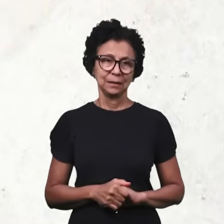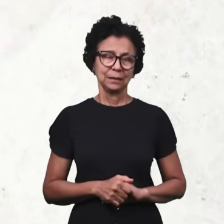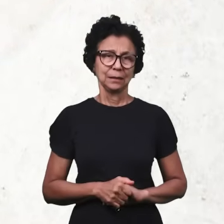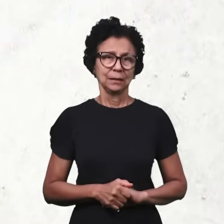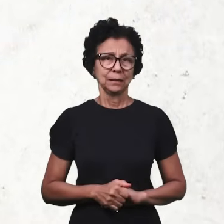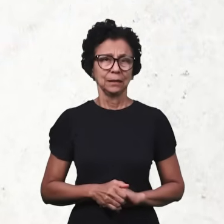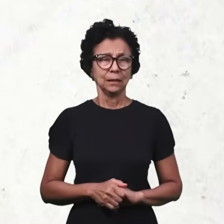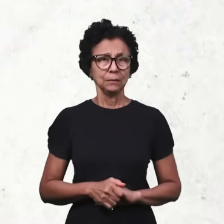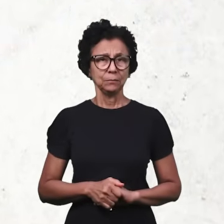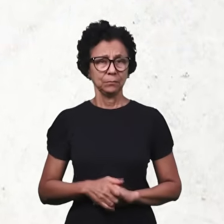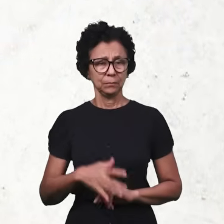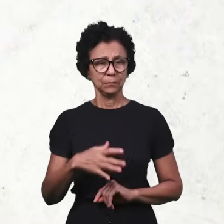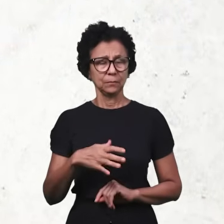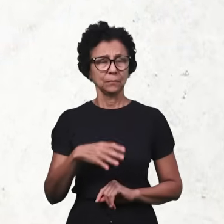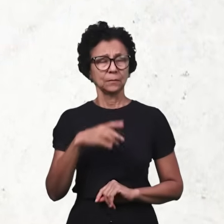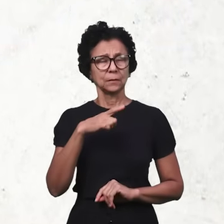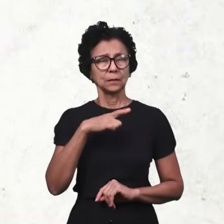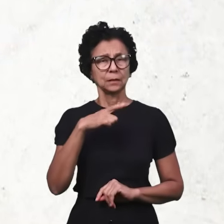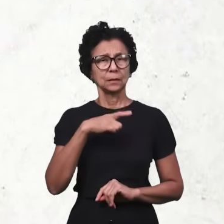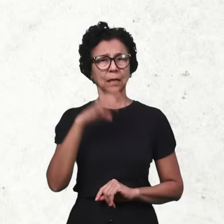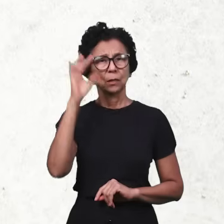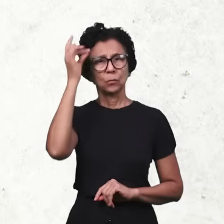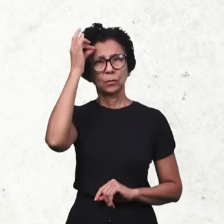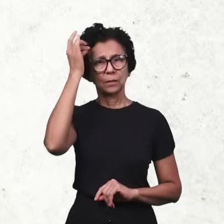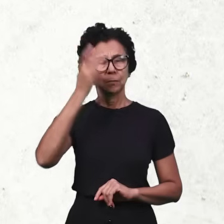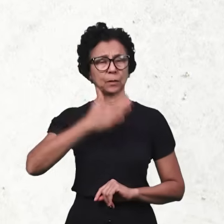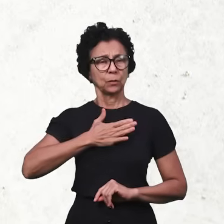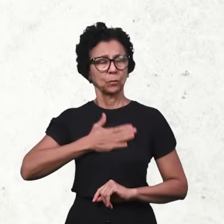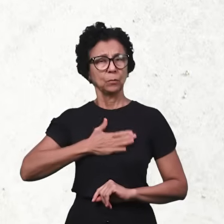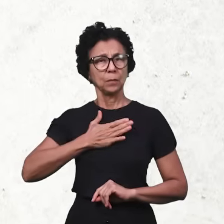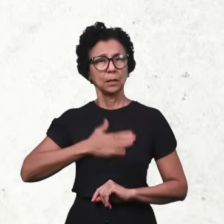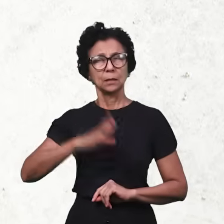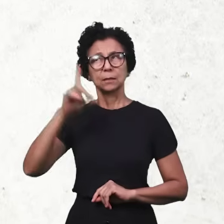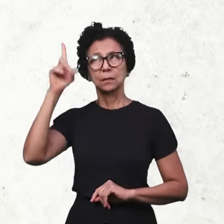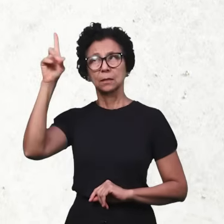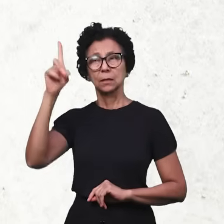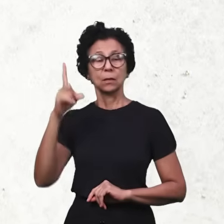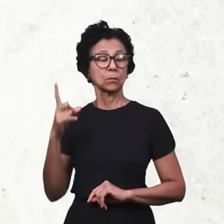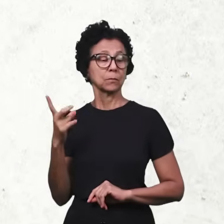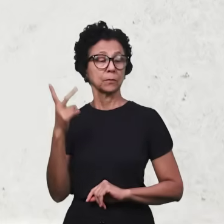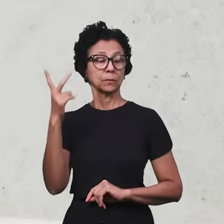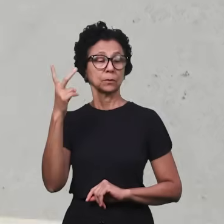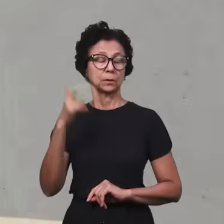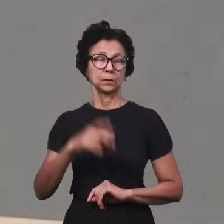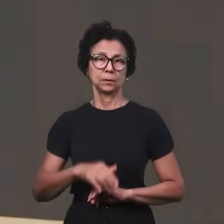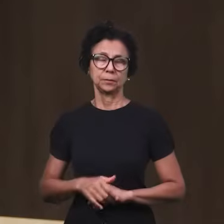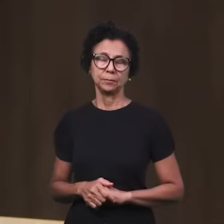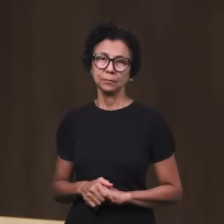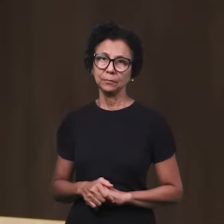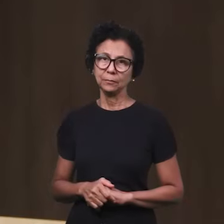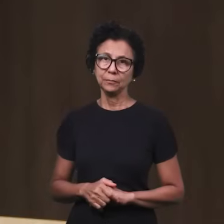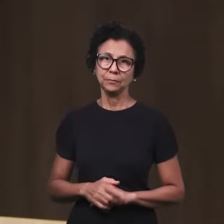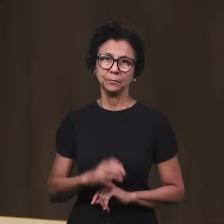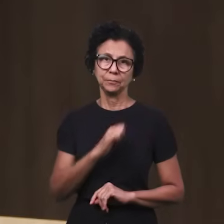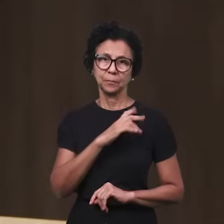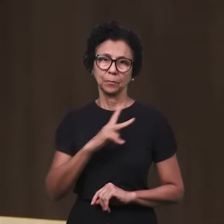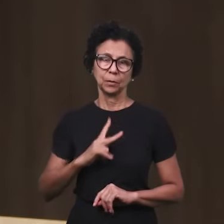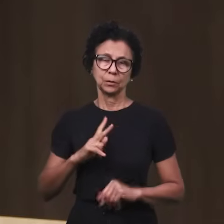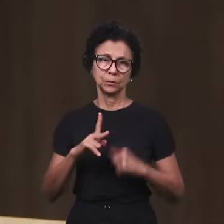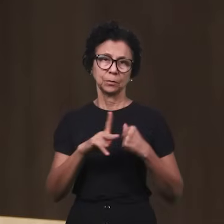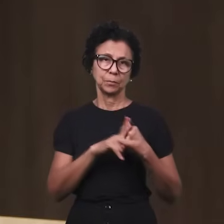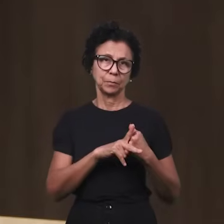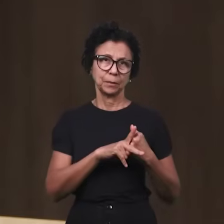de um espírito manso e quieto, que é precioso diante de Deus. Então, na sequência, o apóstolo Pedro